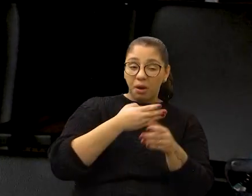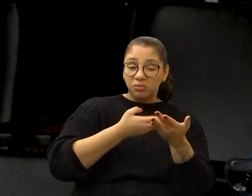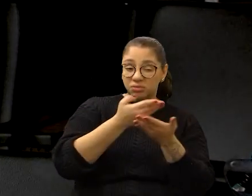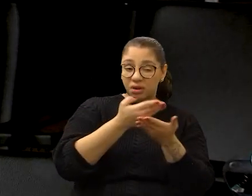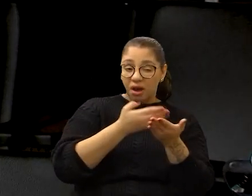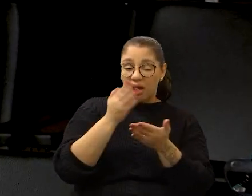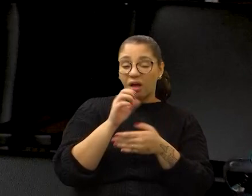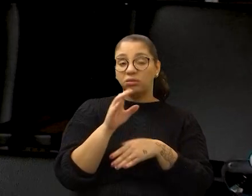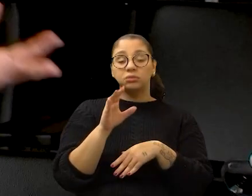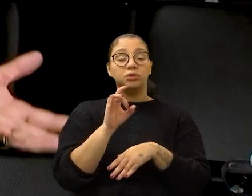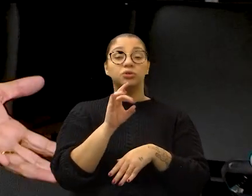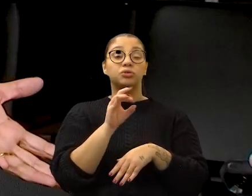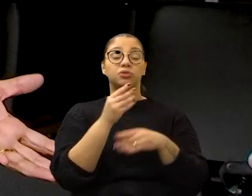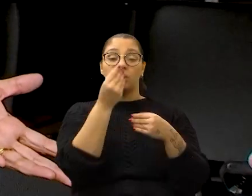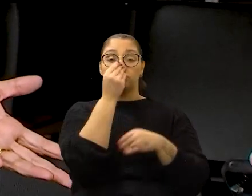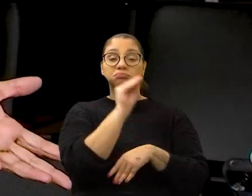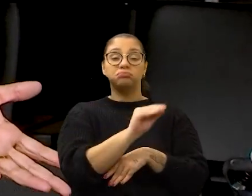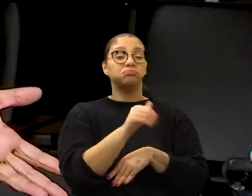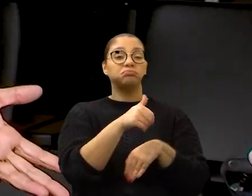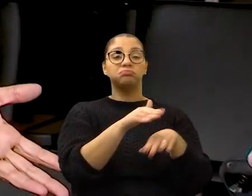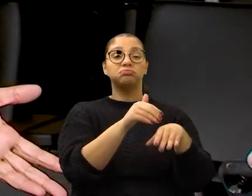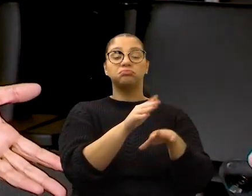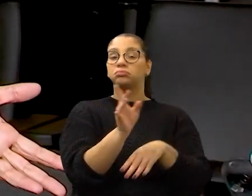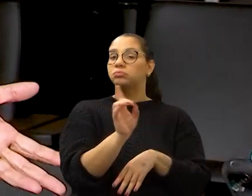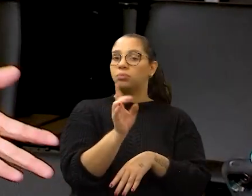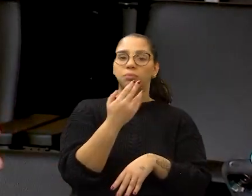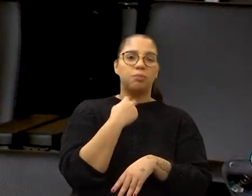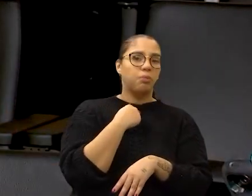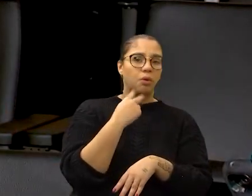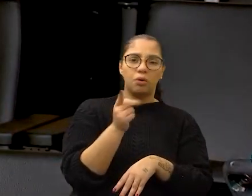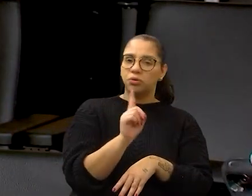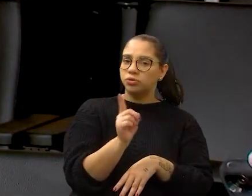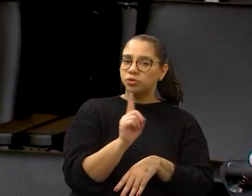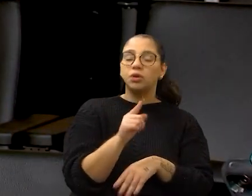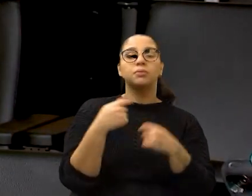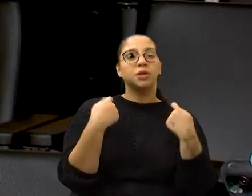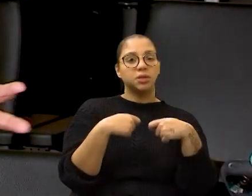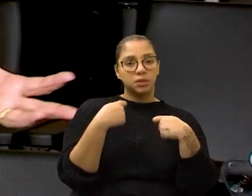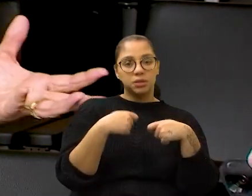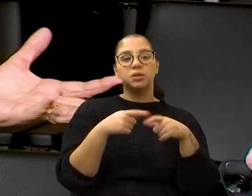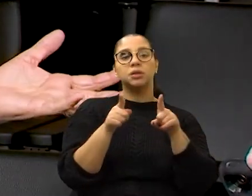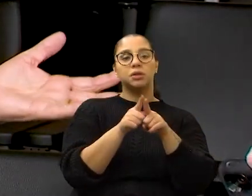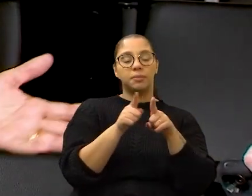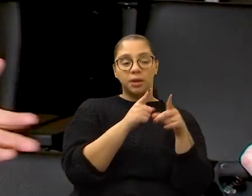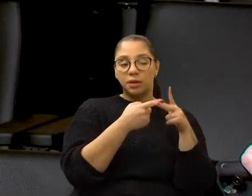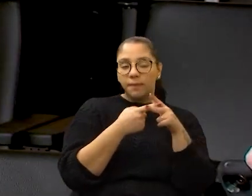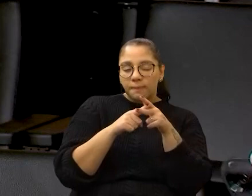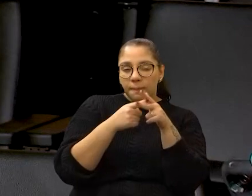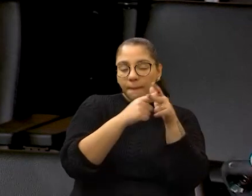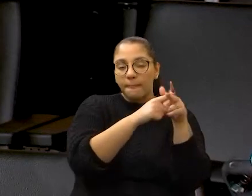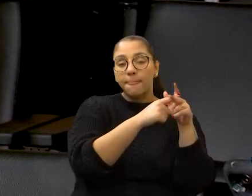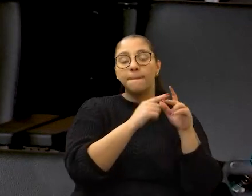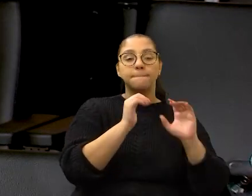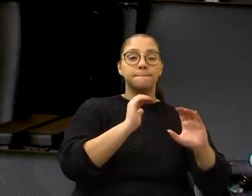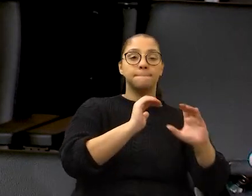shop de negligência e deixar por isso mesmo. Né? Então, temos que ter canais também